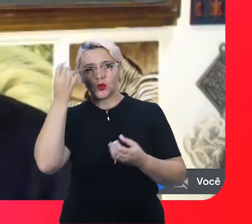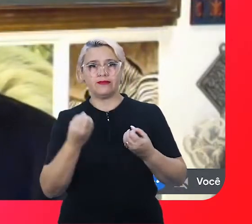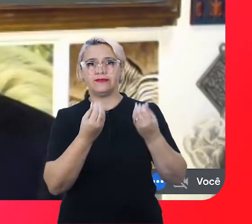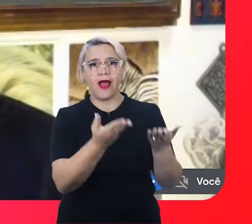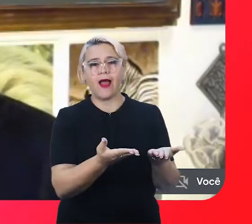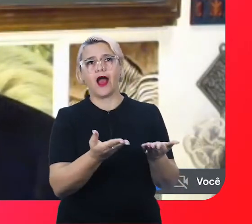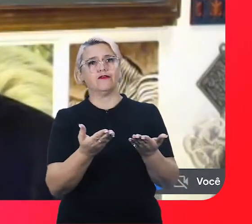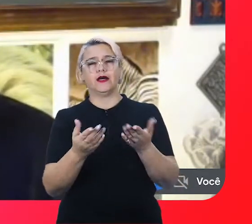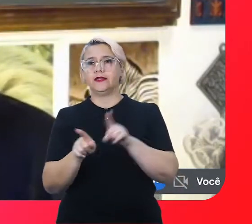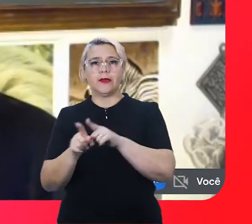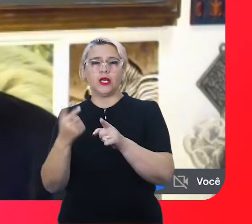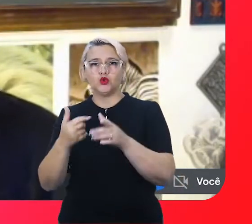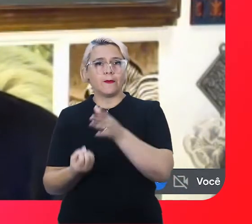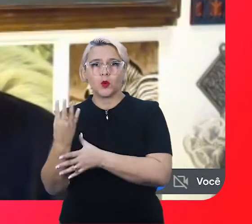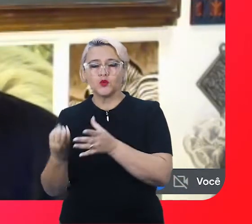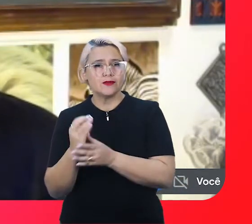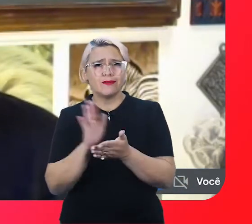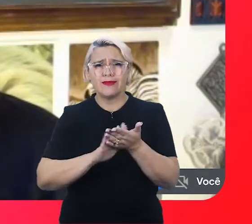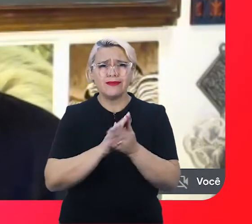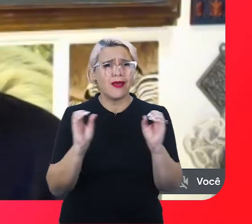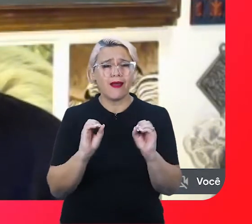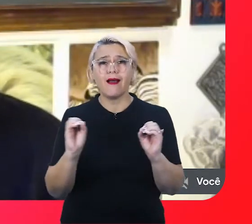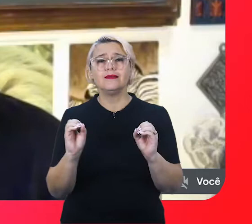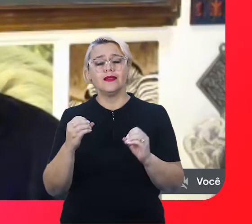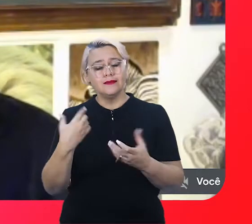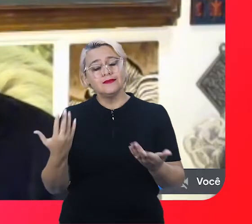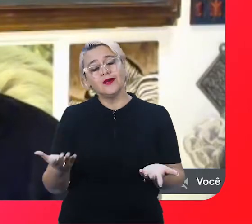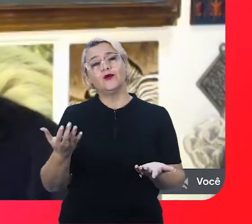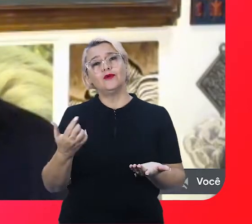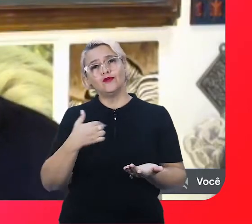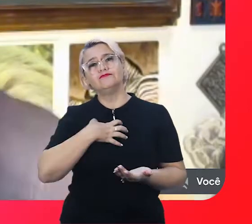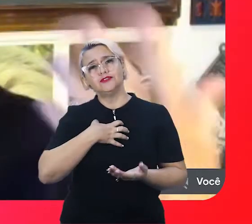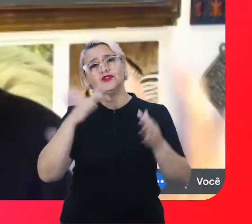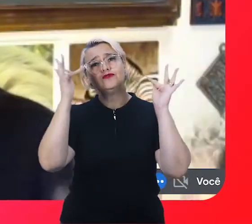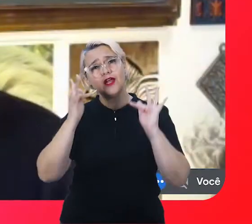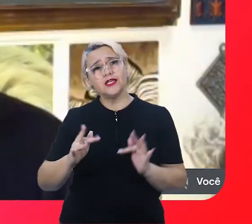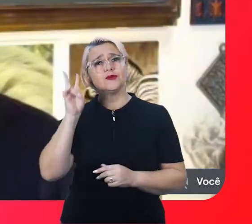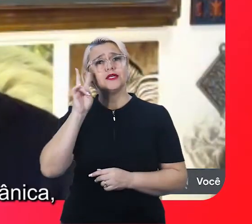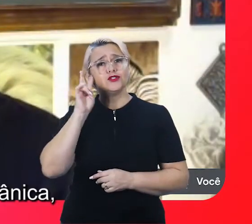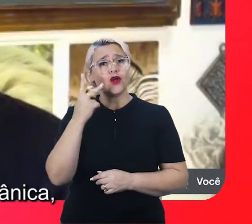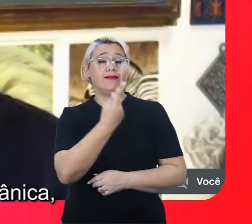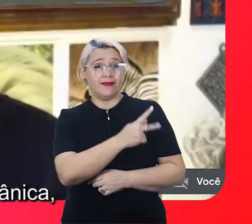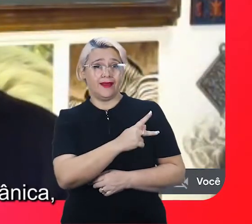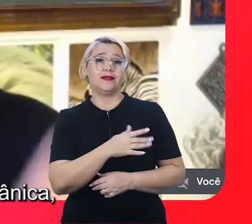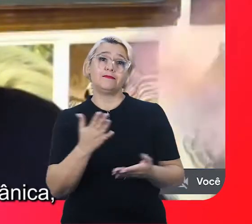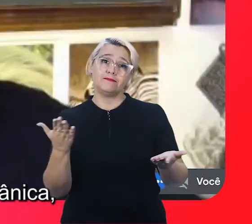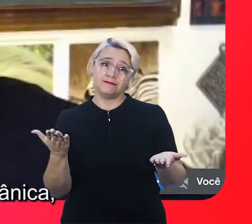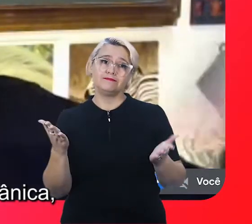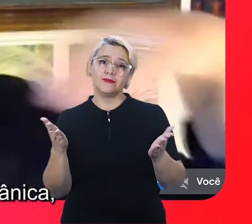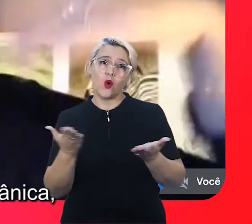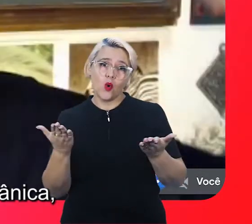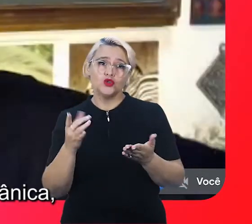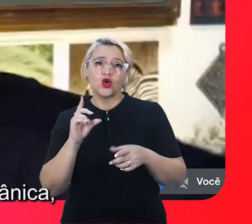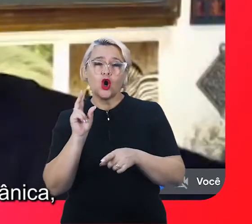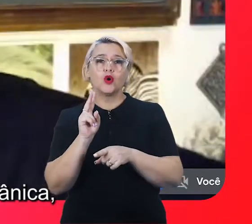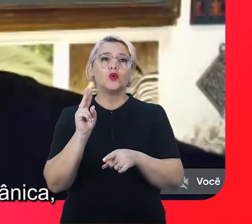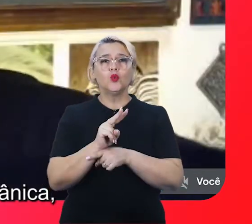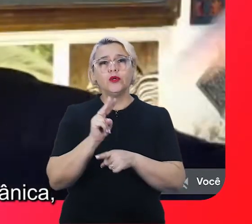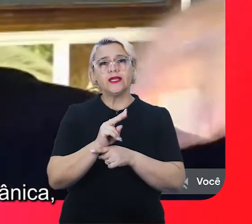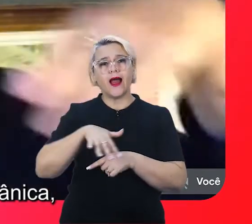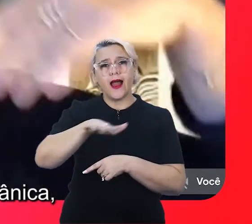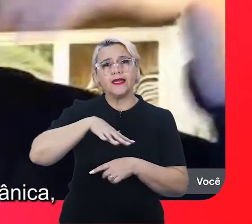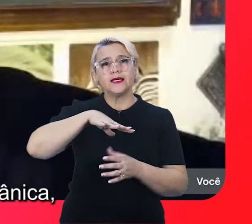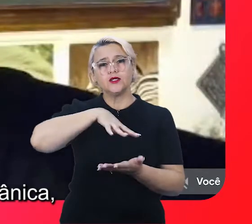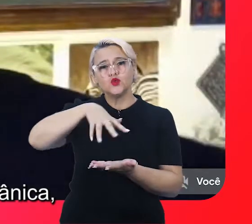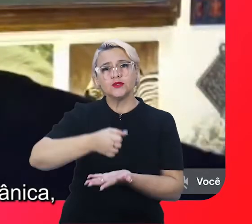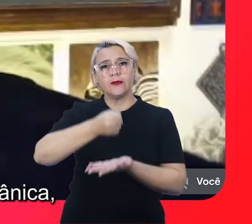nem produzia. Então eu fico bastante assim feliz com essa história dele. Mas agora ele está só cuidando de